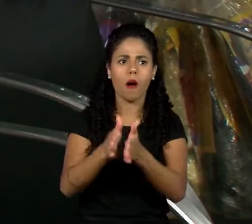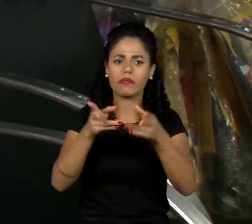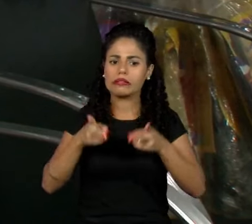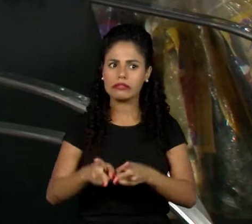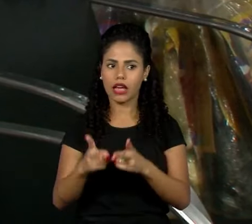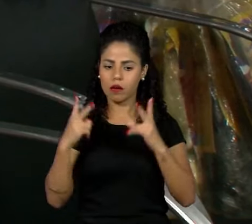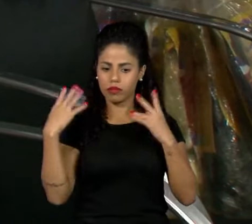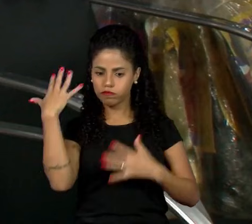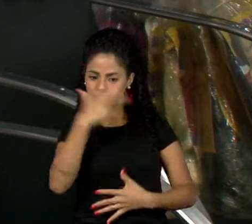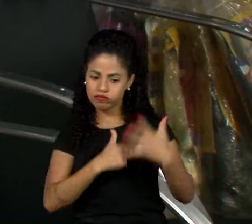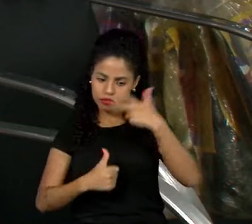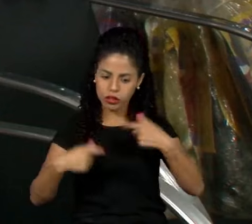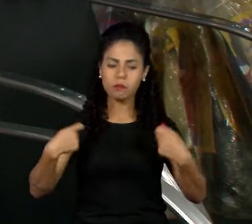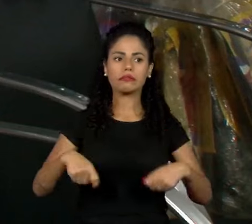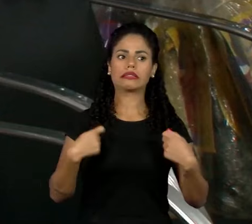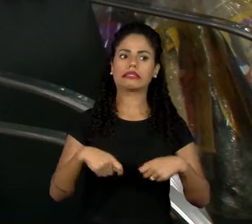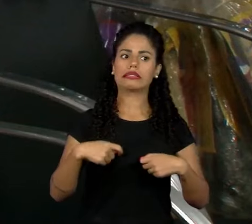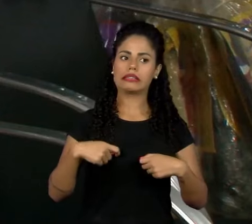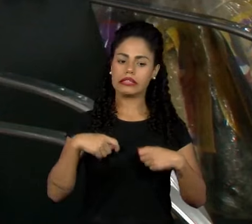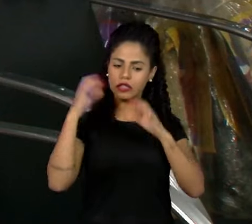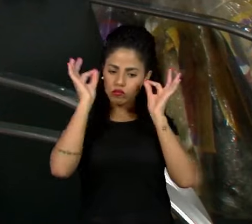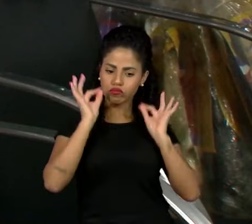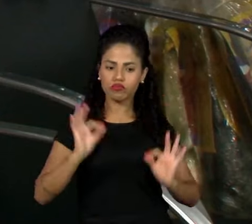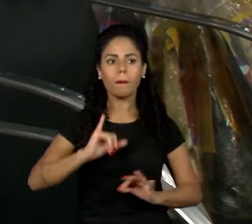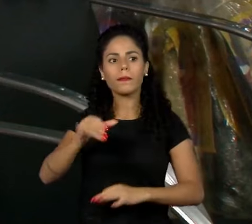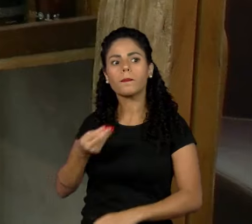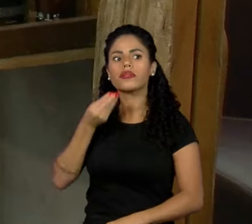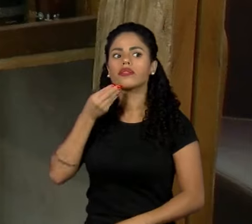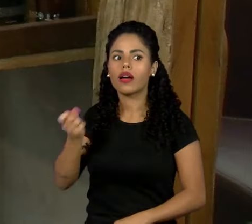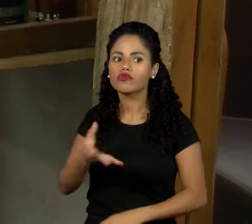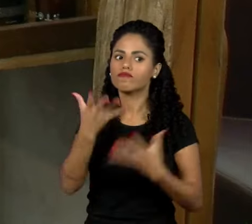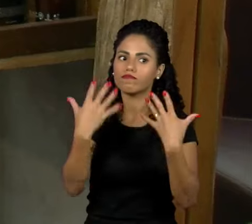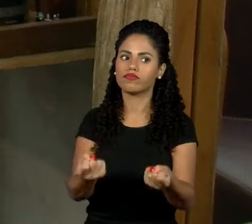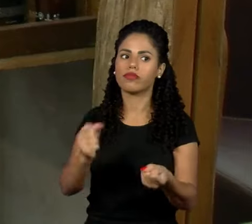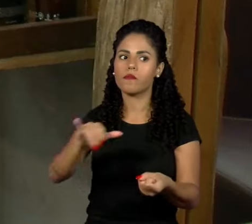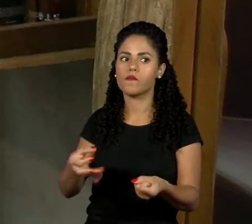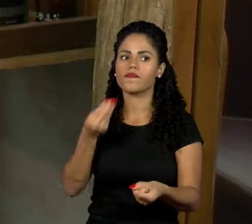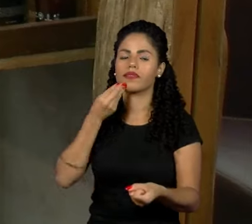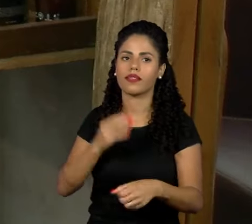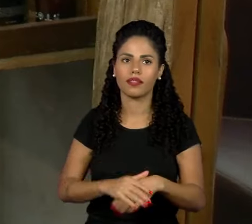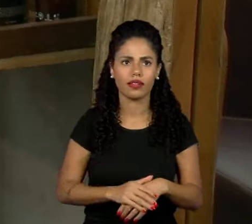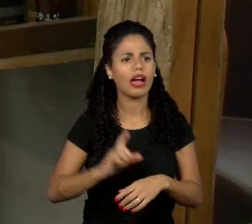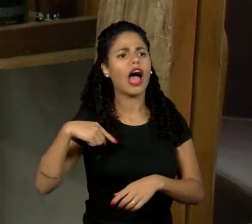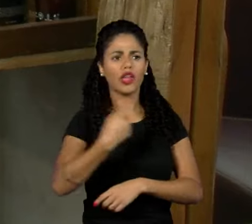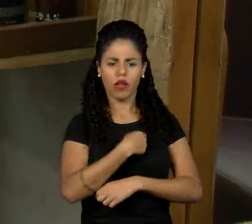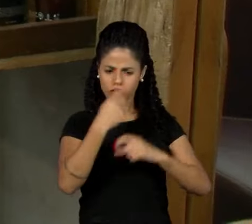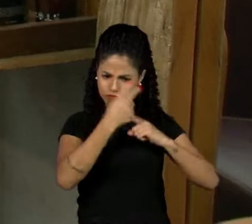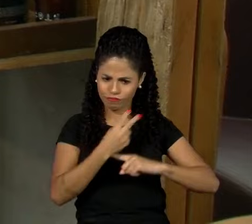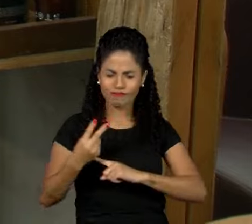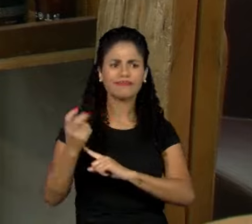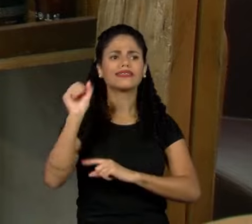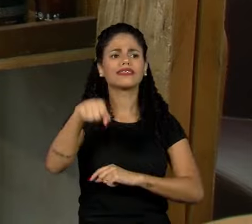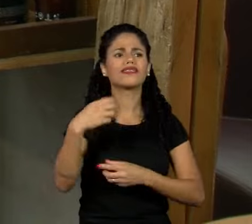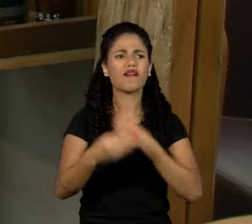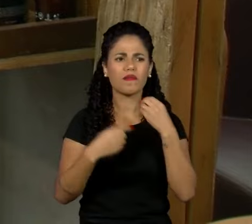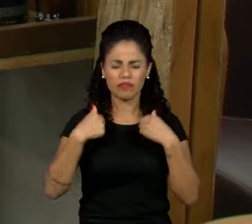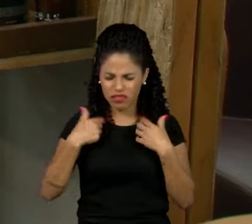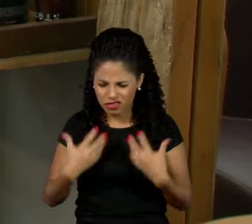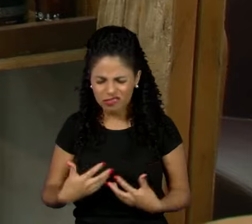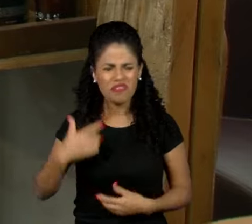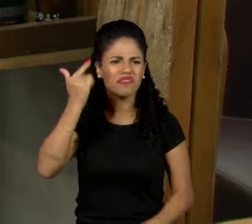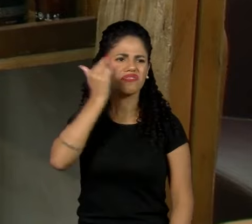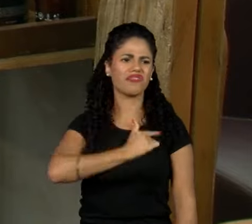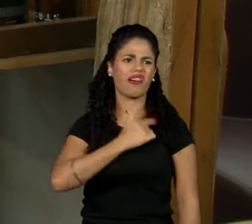né? Pra sempre ter umas oportunidades novas. Ah, a gente tem que cuidar da gente, né? Se a gente não cuidar, fica acabado, fica